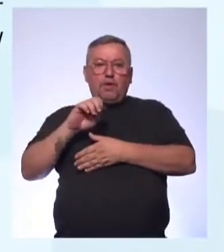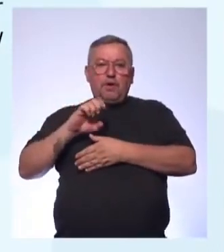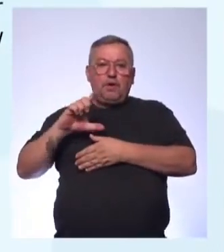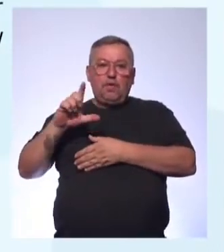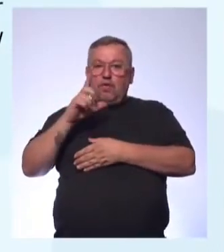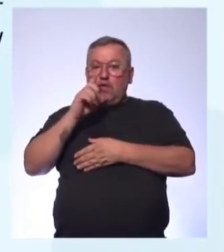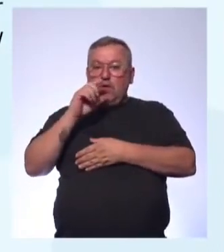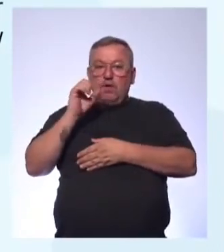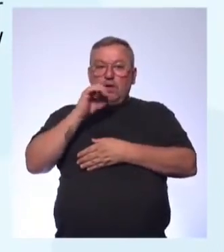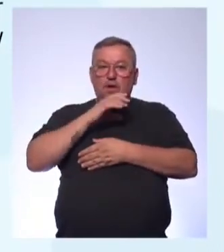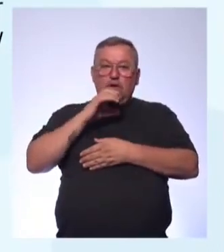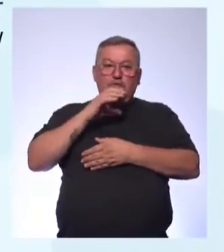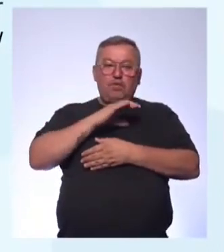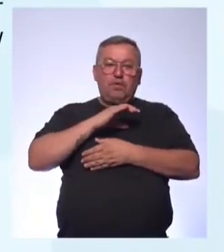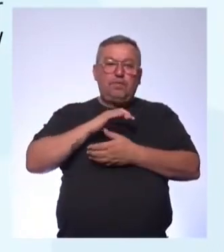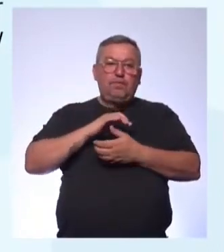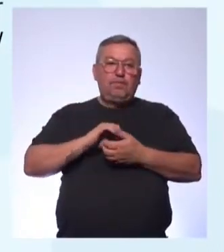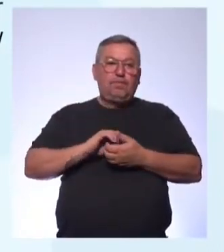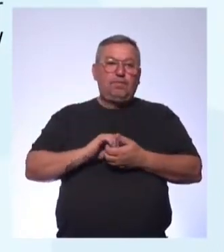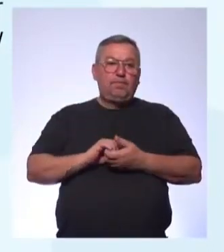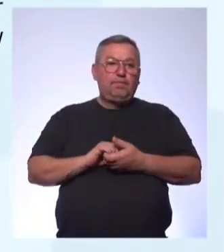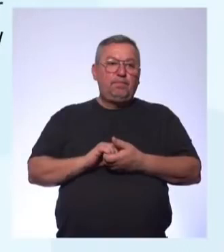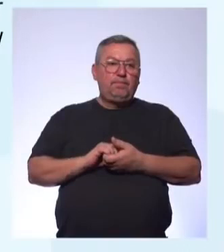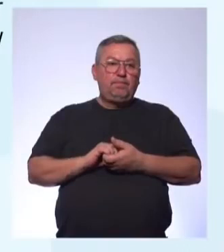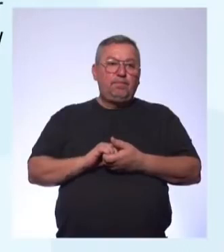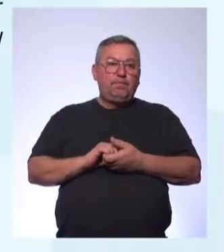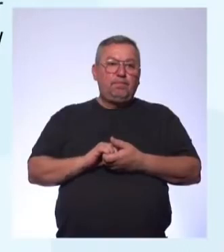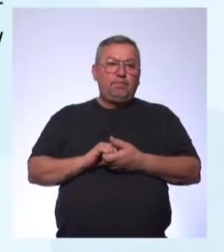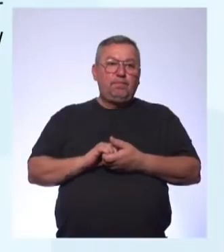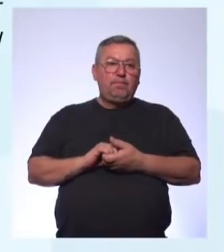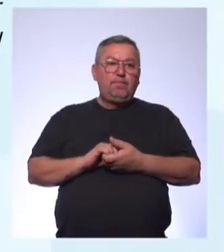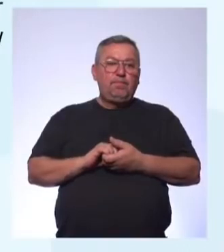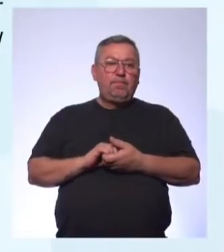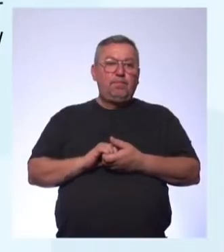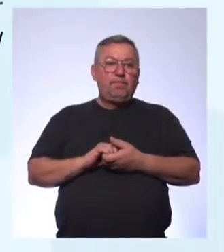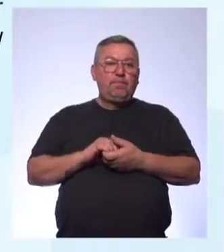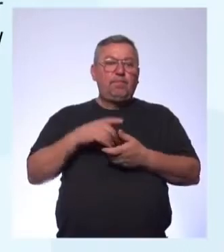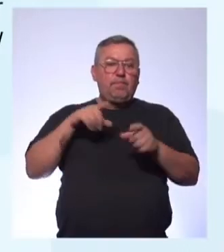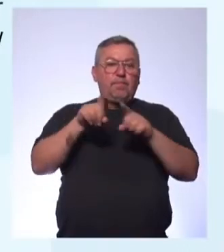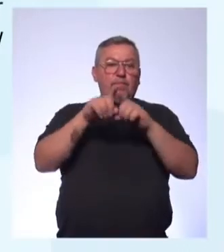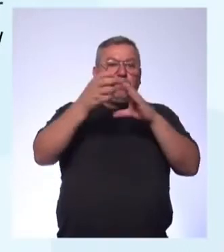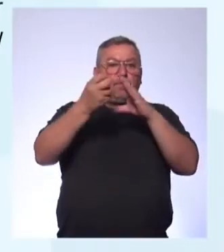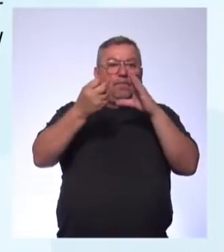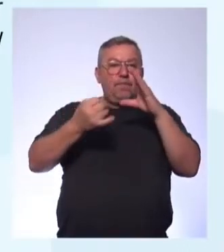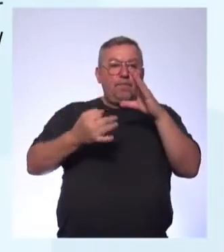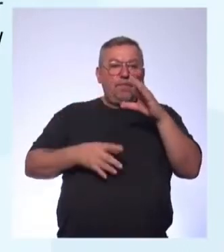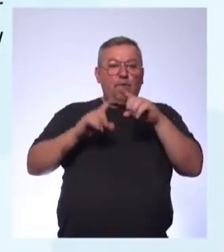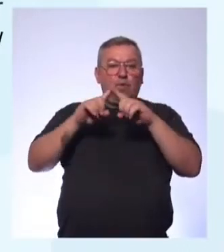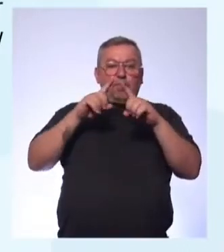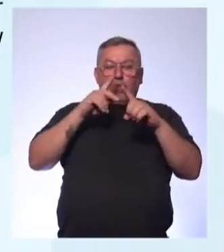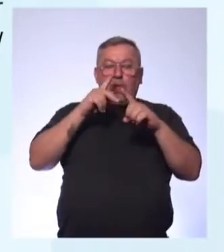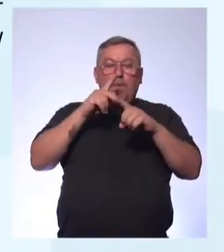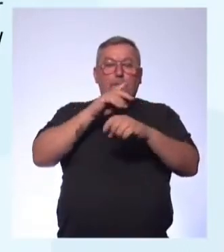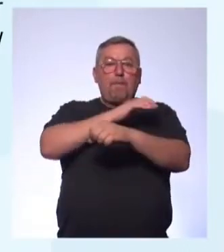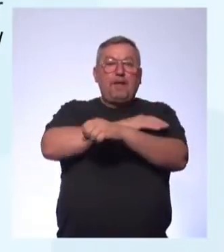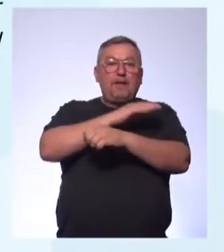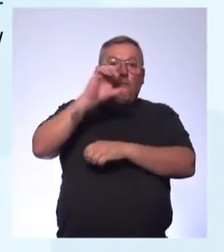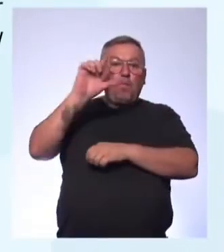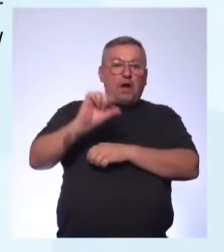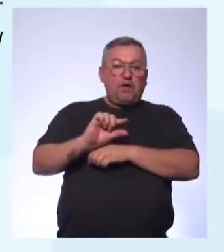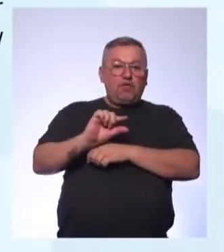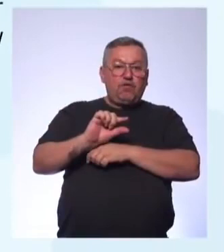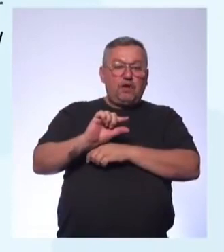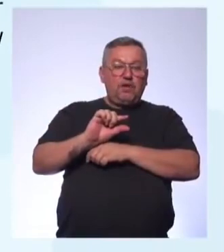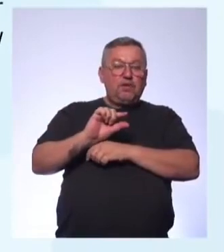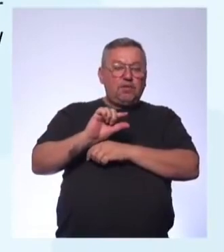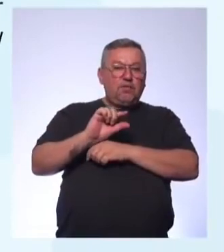quente. And is characterized by low atmospheric pressure, E é caracterizado por pressão atmosférica baixa,